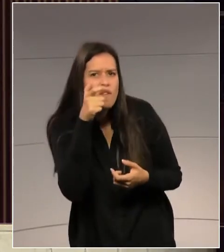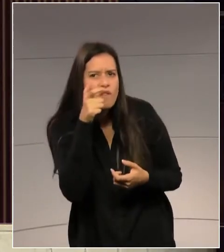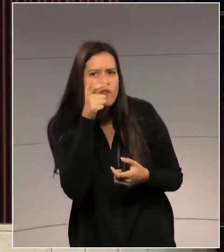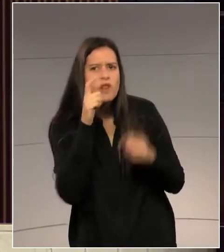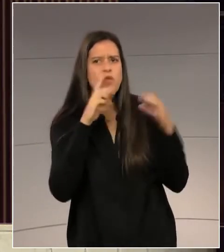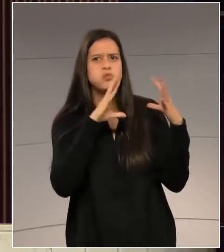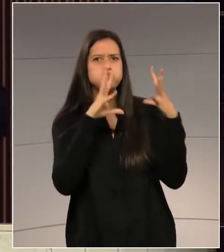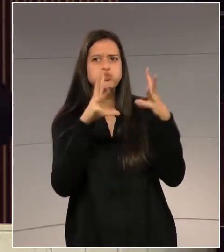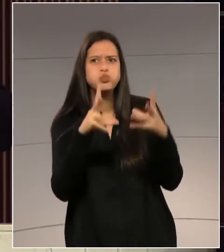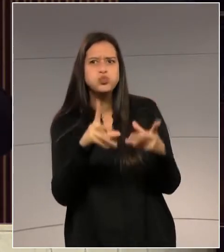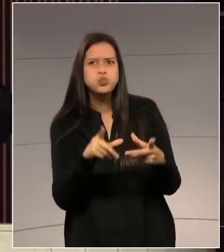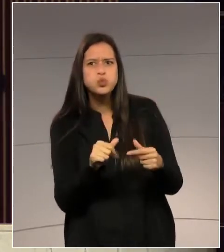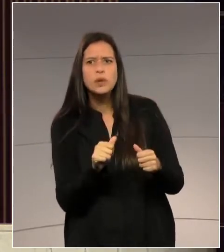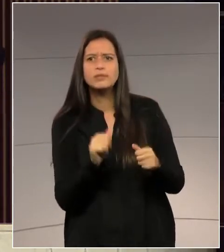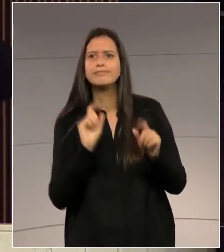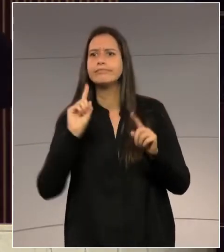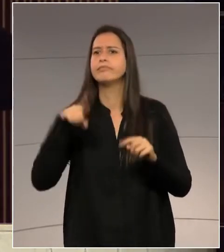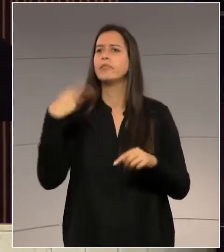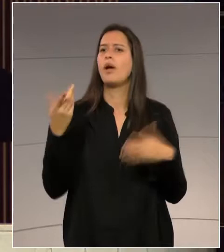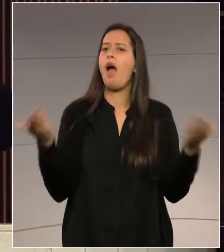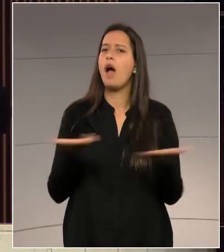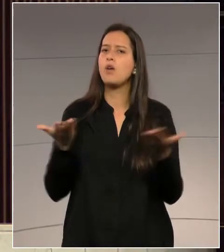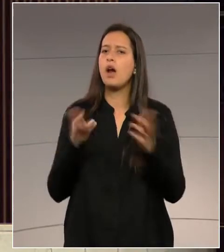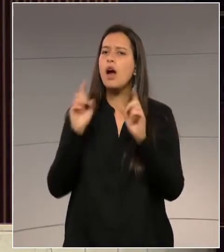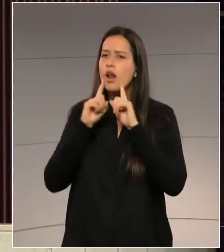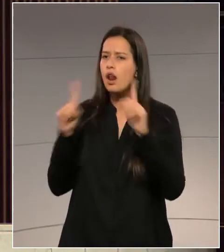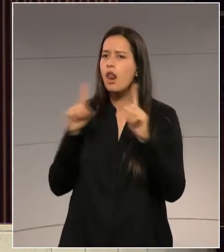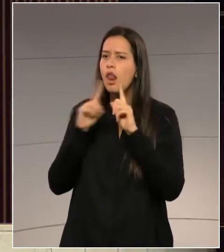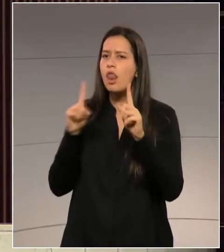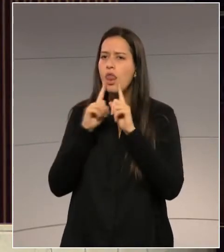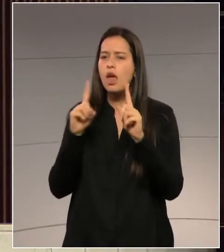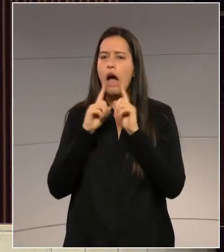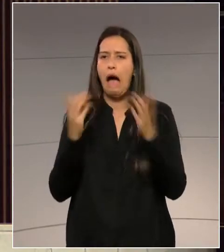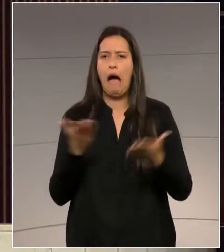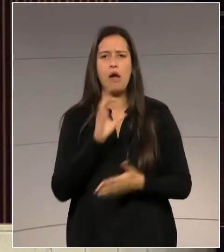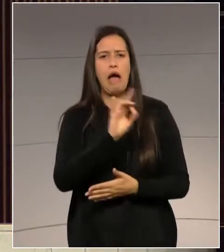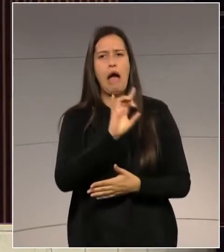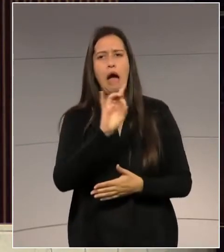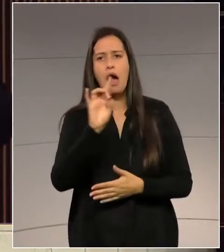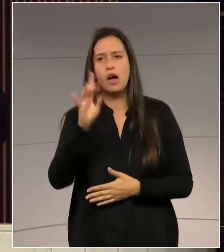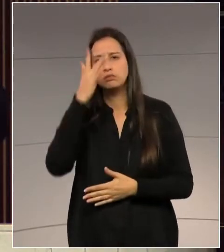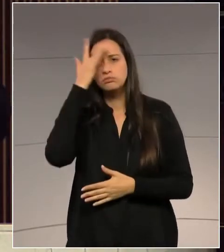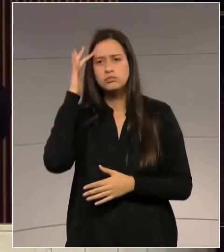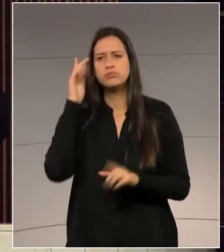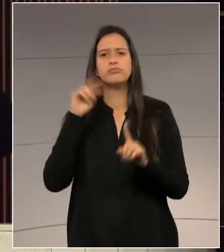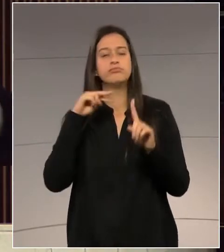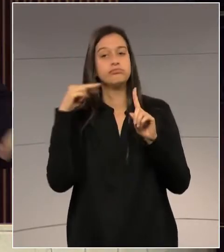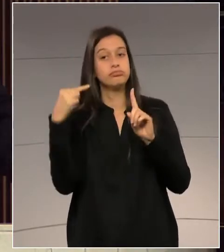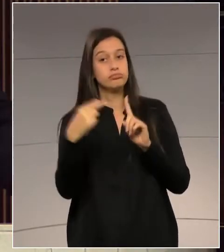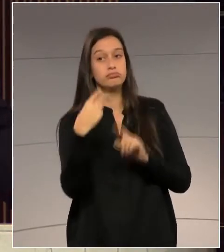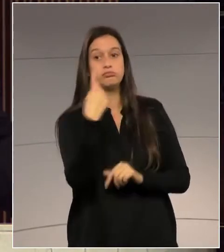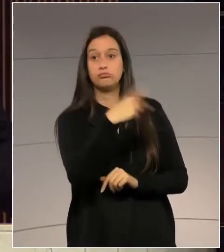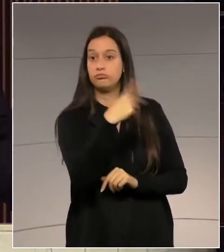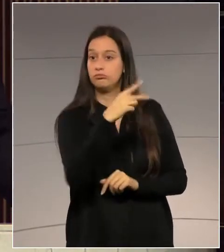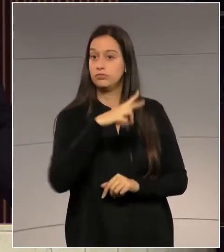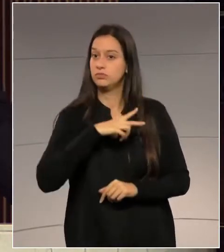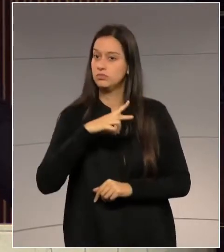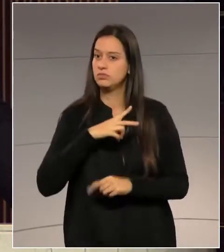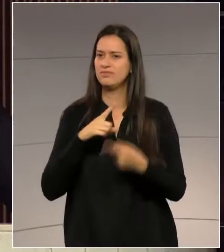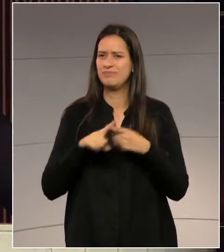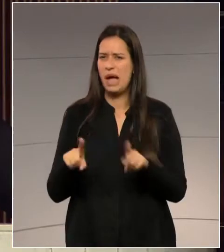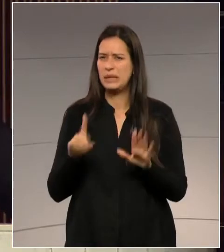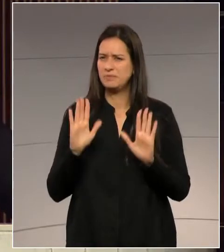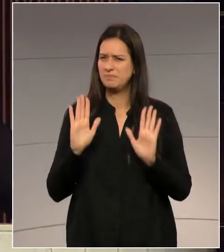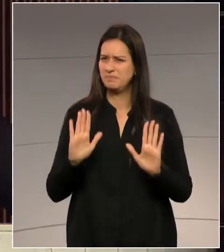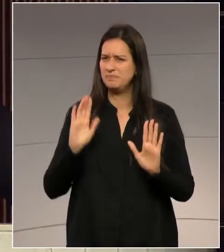cada um fala de uma forma respeito todas cada um fala de um jeito mas conclusão quando usam da intolerância e de